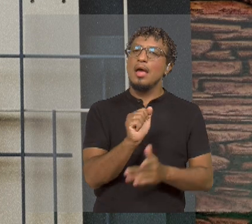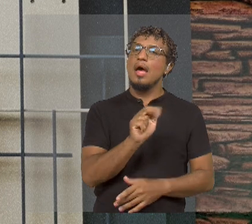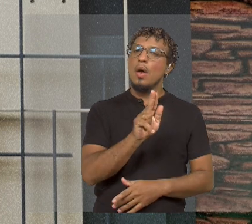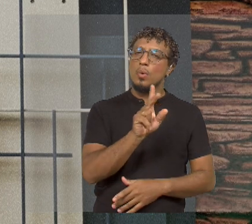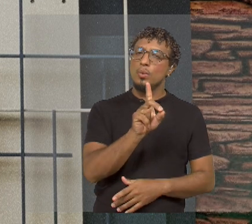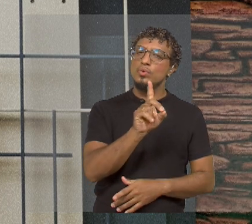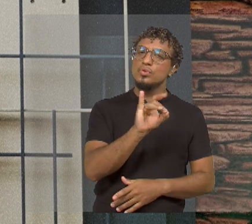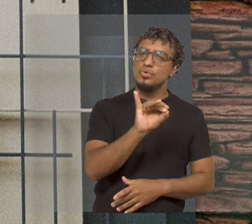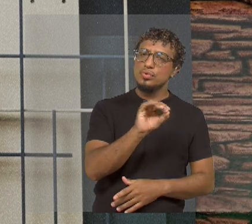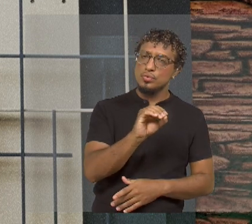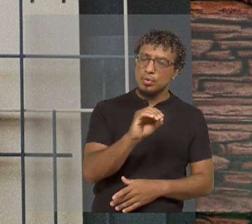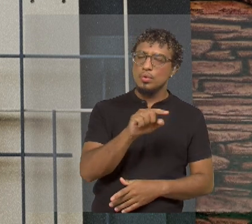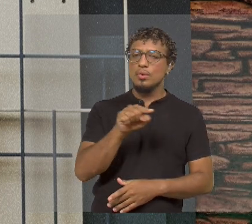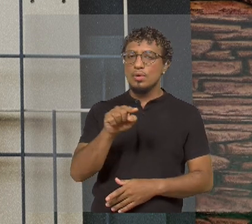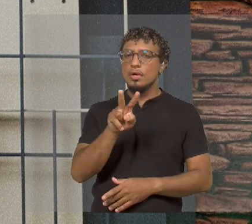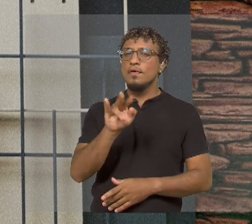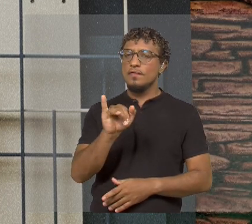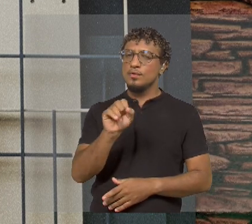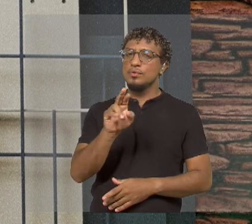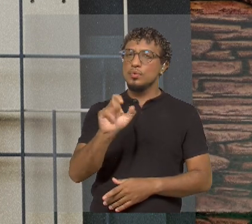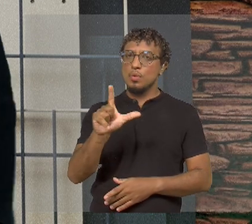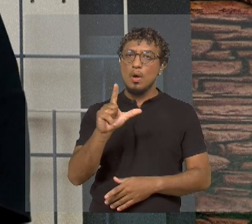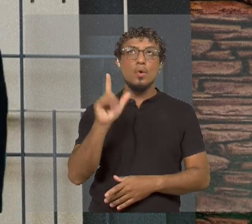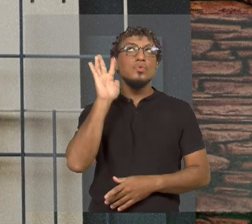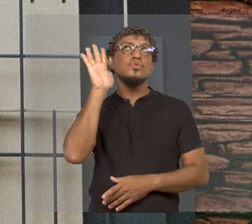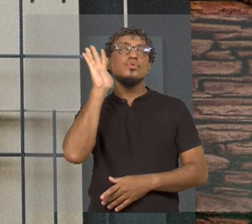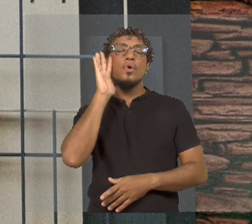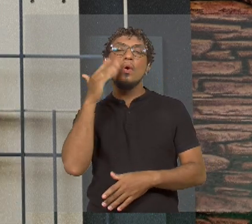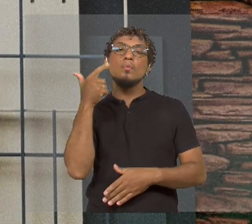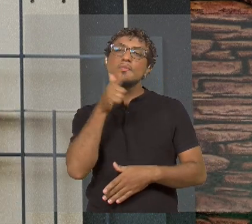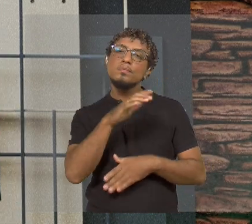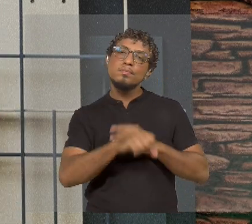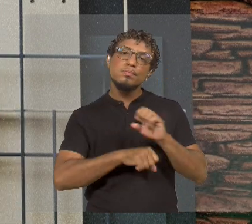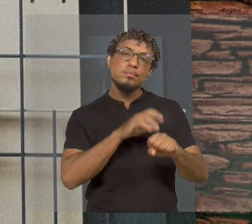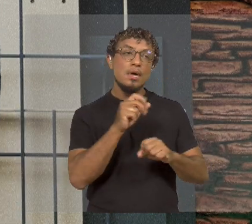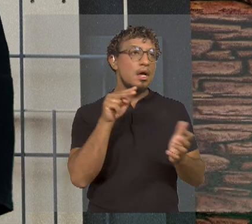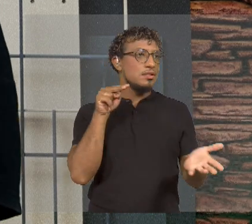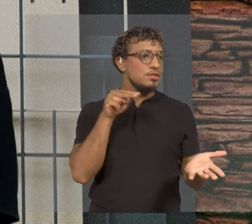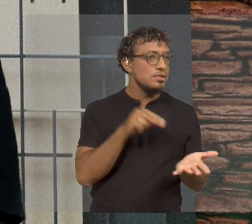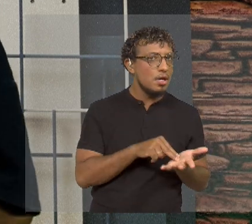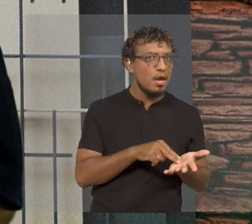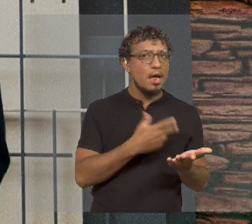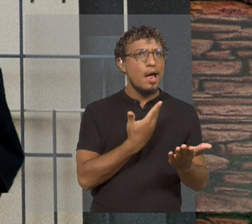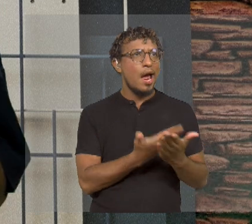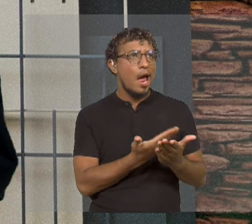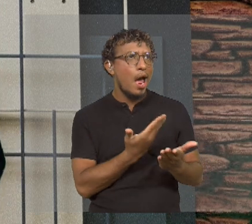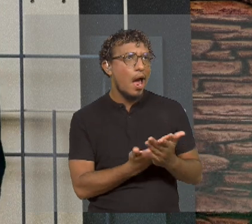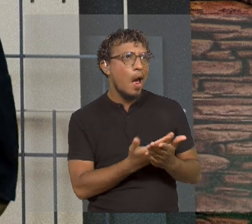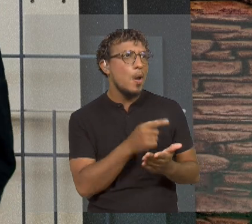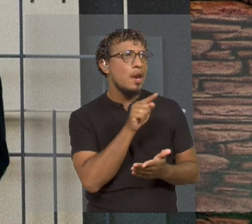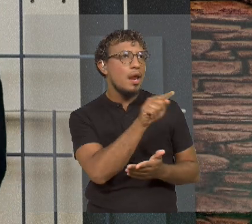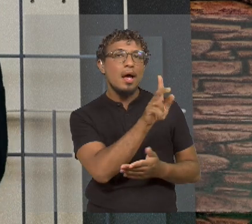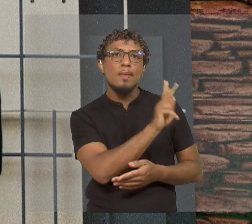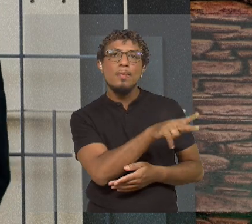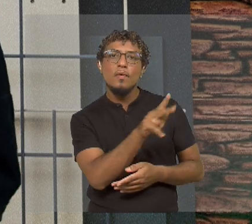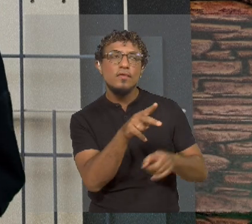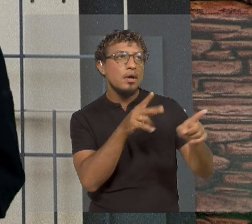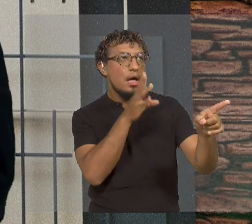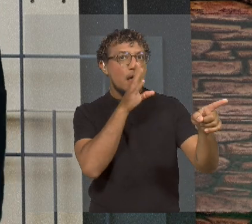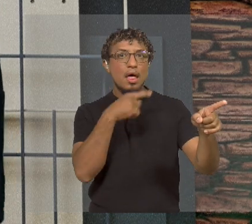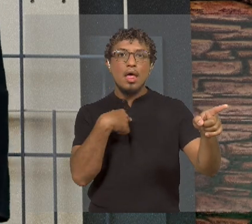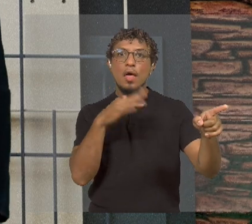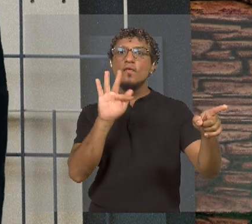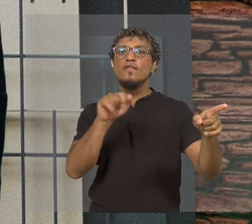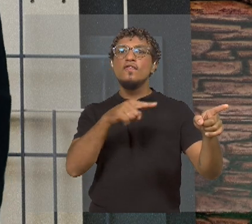fui conquistando aí durante o tempo. E quando eu chego lá, eu tenho aula com as pessoas que eu sou, tipo assim, muito